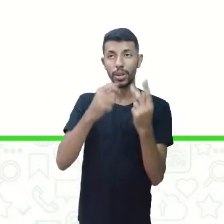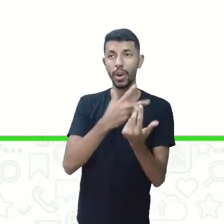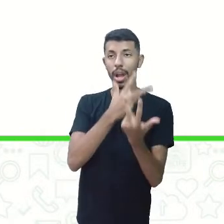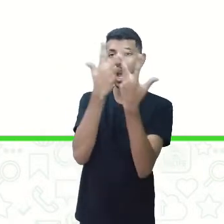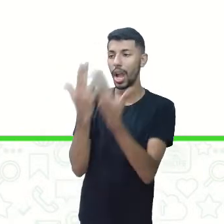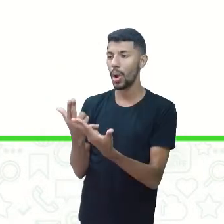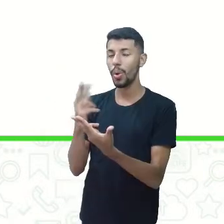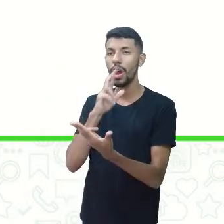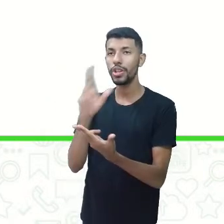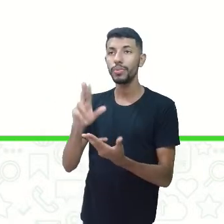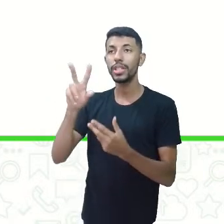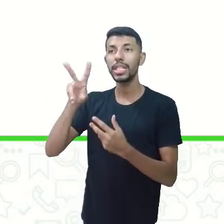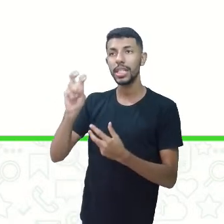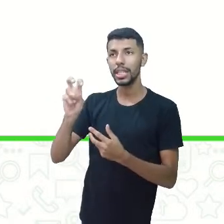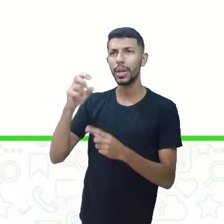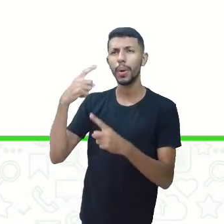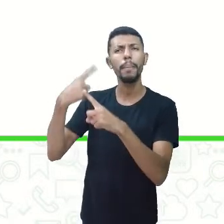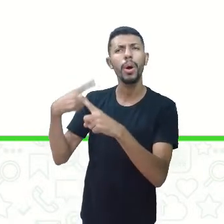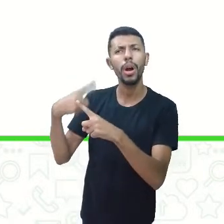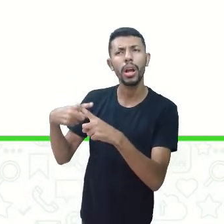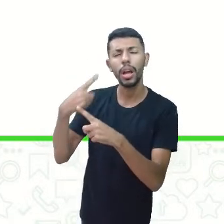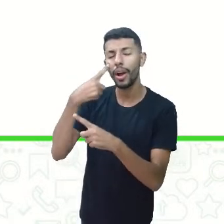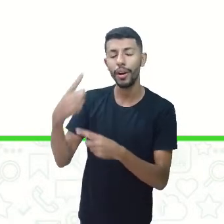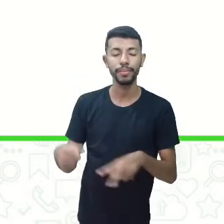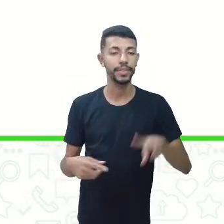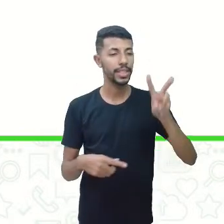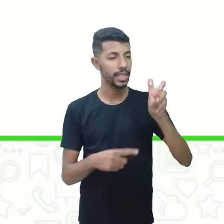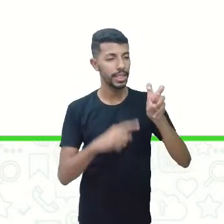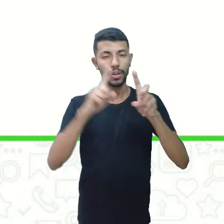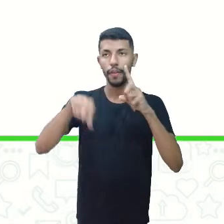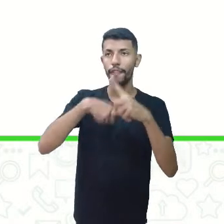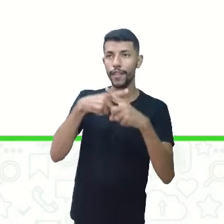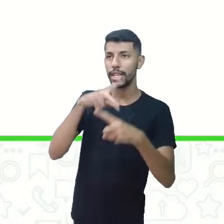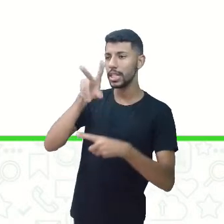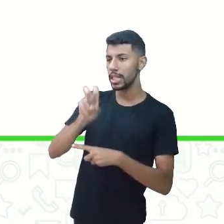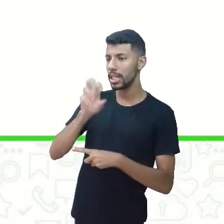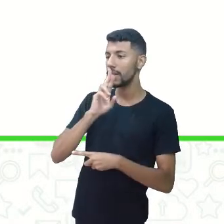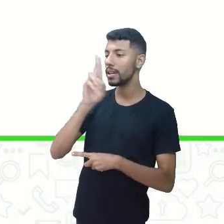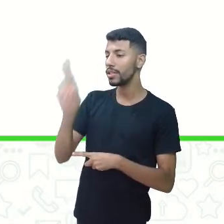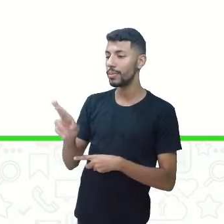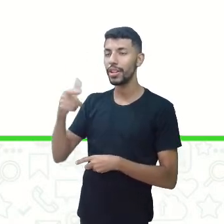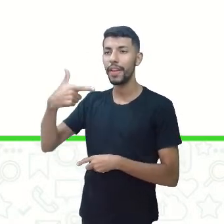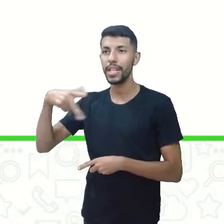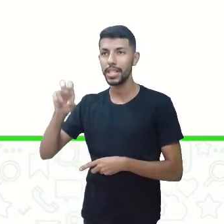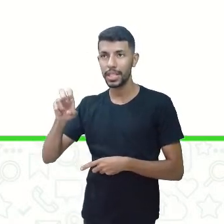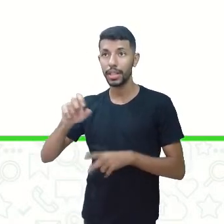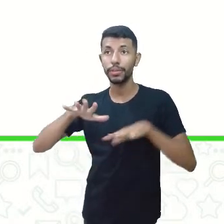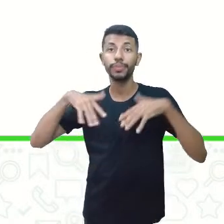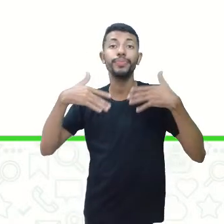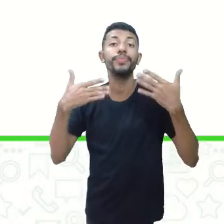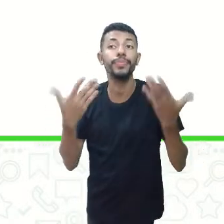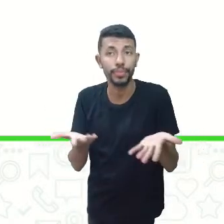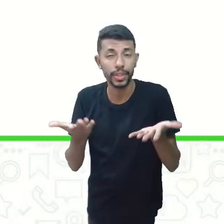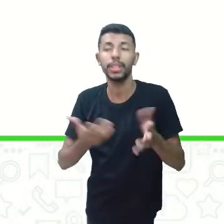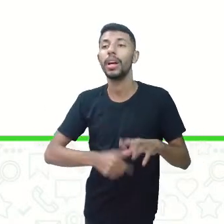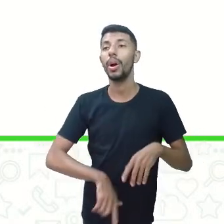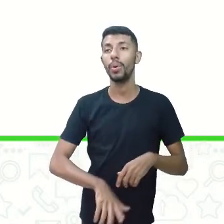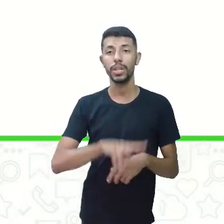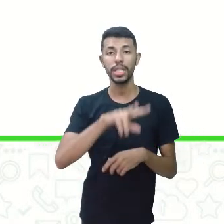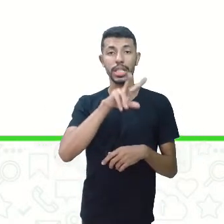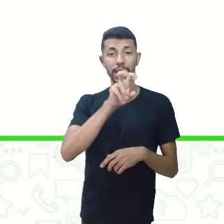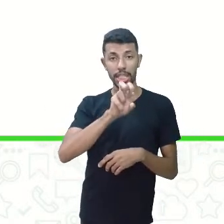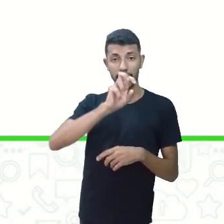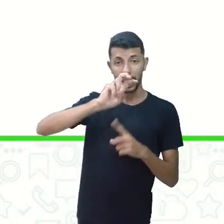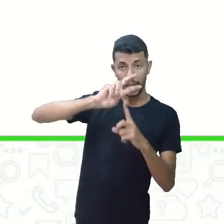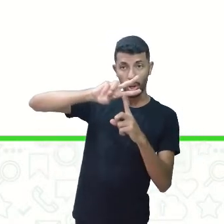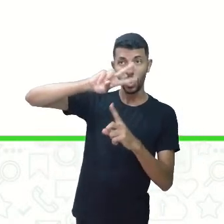Porque 5 vezes 5 é igual a 25. Logo, 5 elevado à segunda potência, ou 5 elevado ao quadrado,